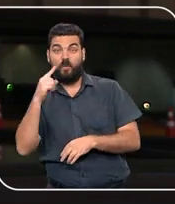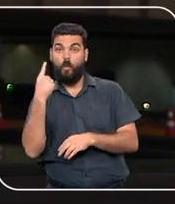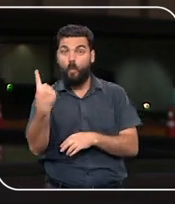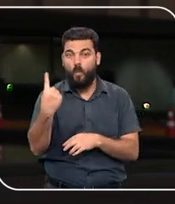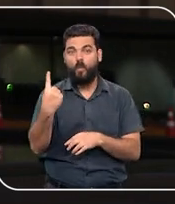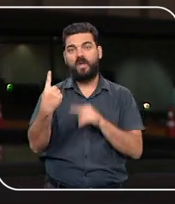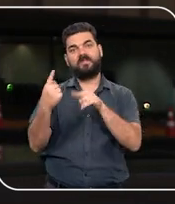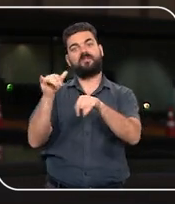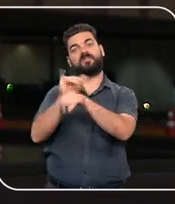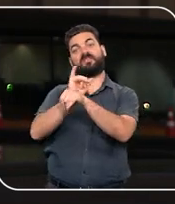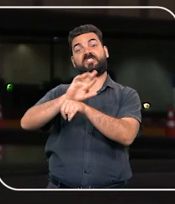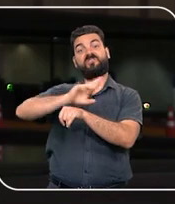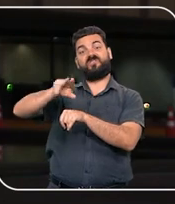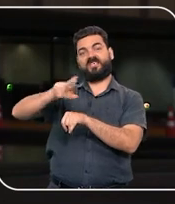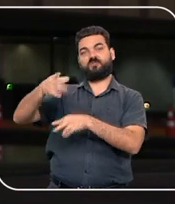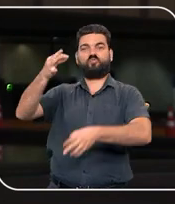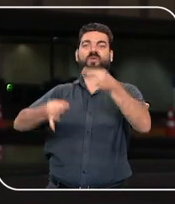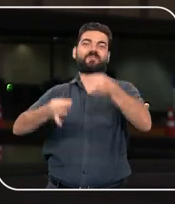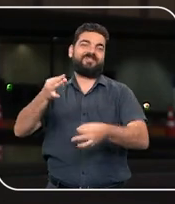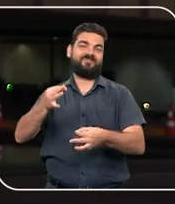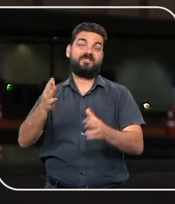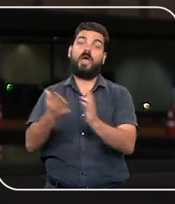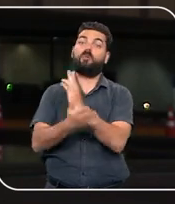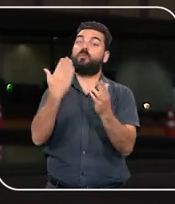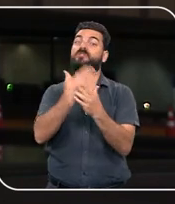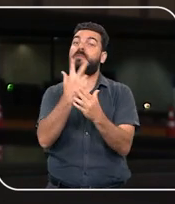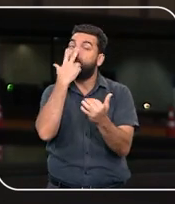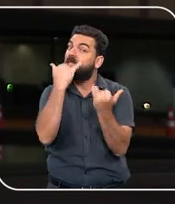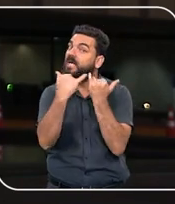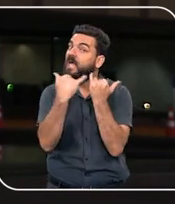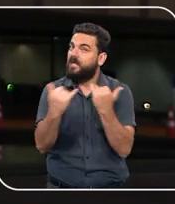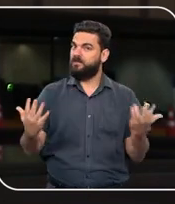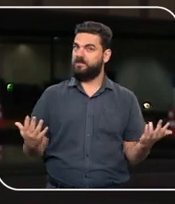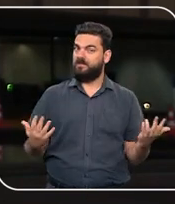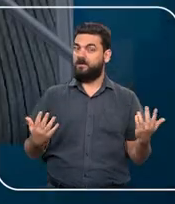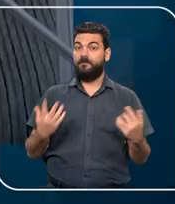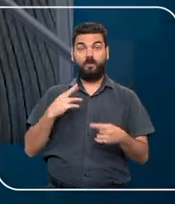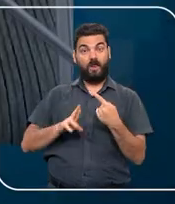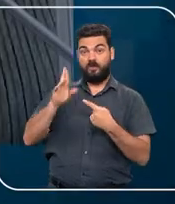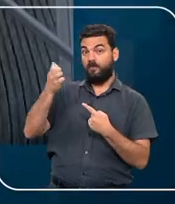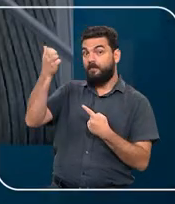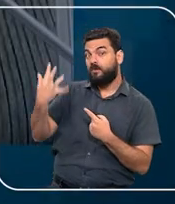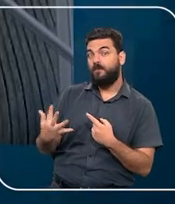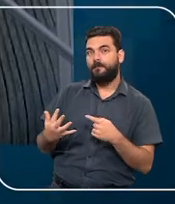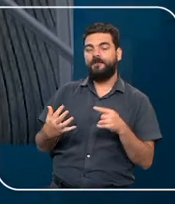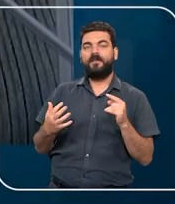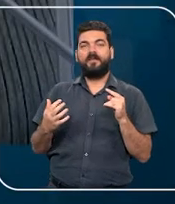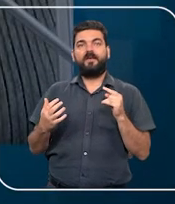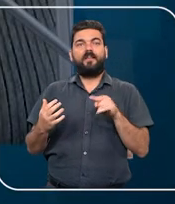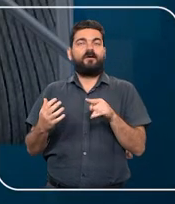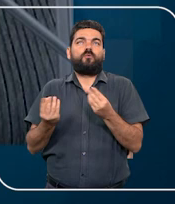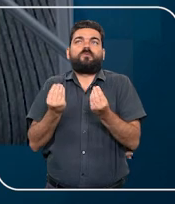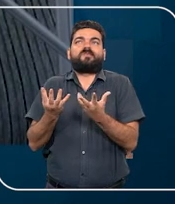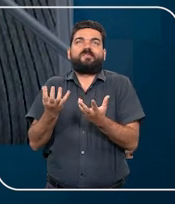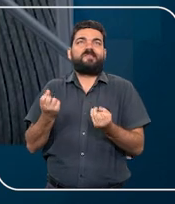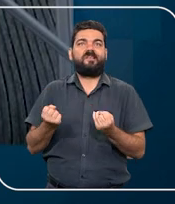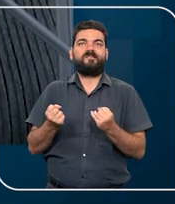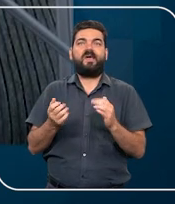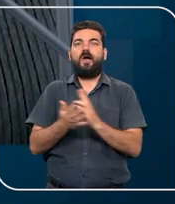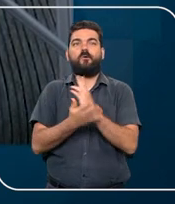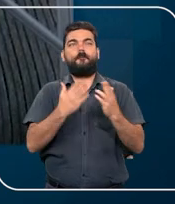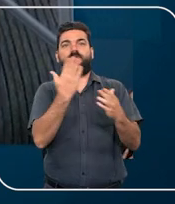trf1 chegou a dar soluções diferentes a processos iguais o relator ressaltou que não se pode